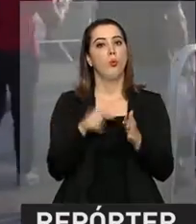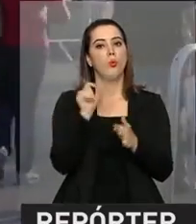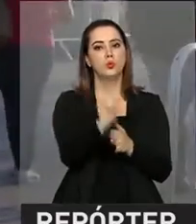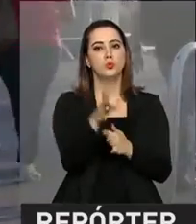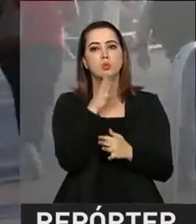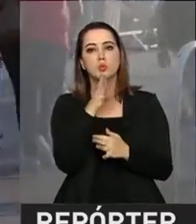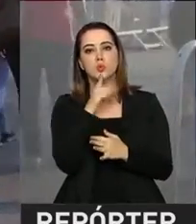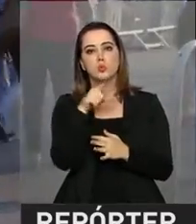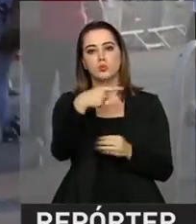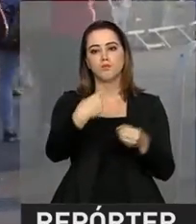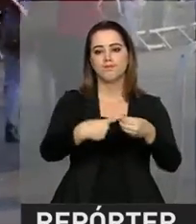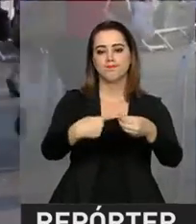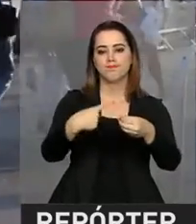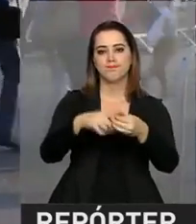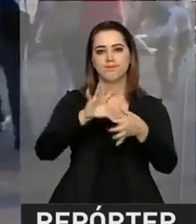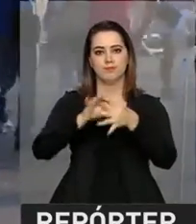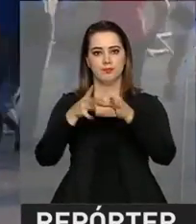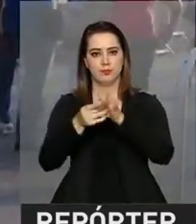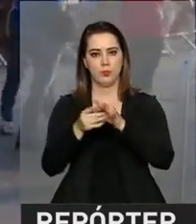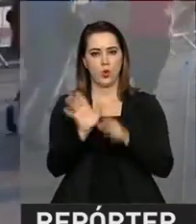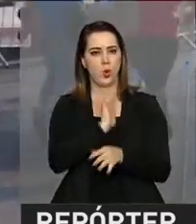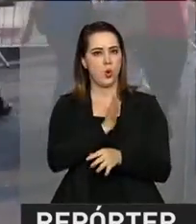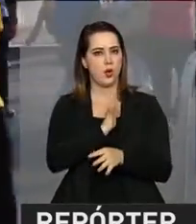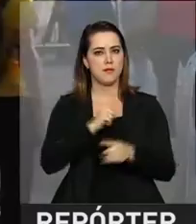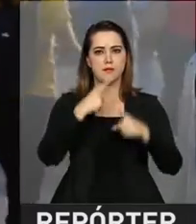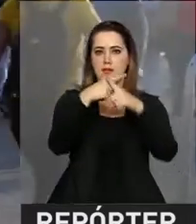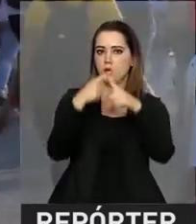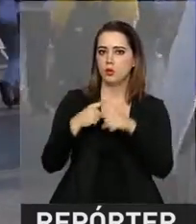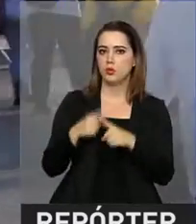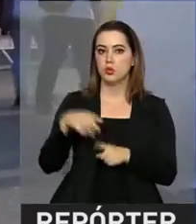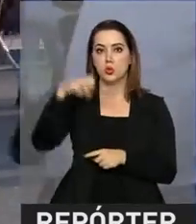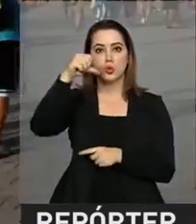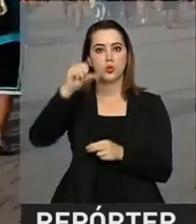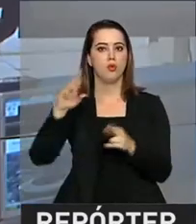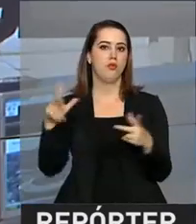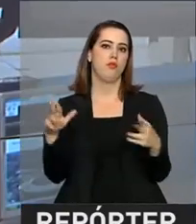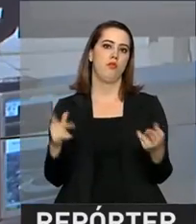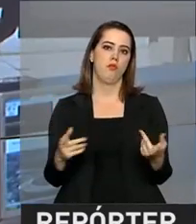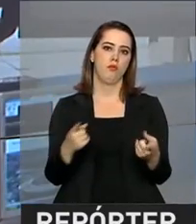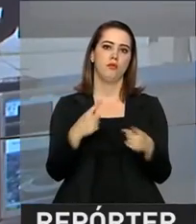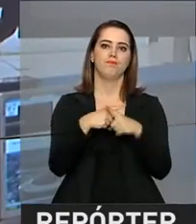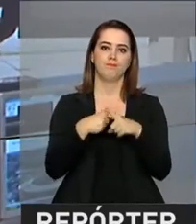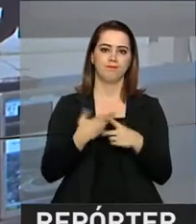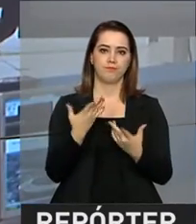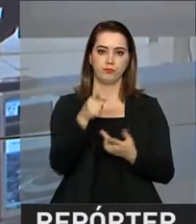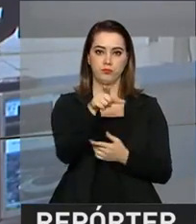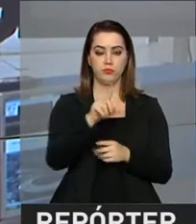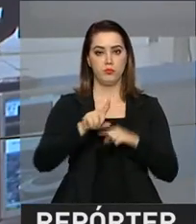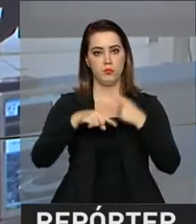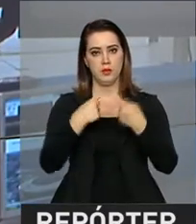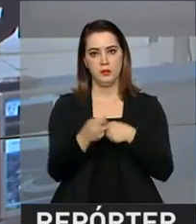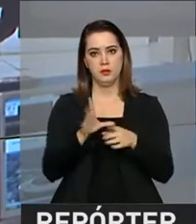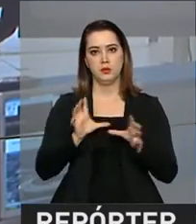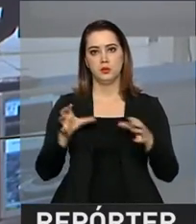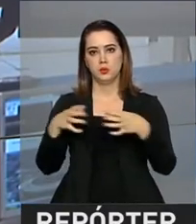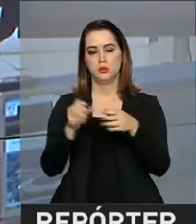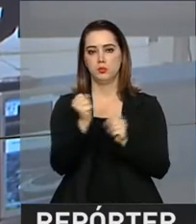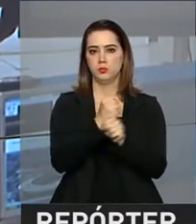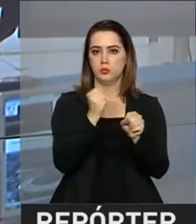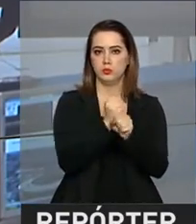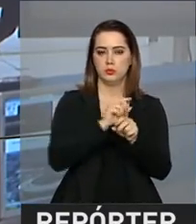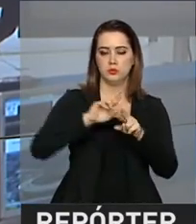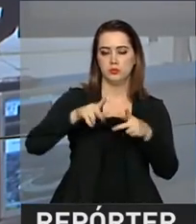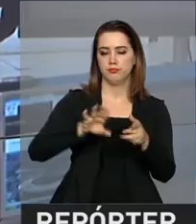que é o coração dos jogos e vai receber competições de nove modalidades logo depois parte das instalações será